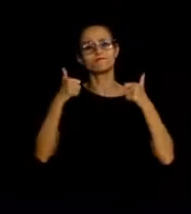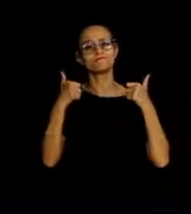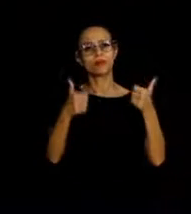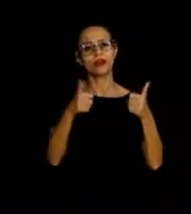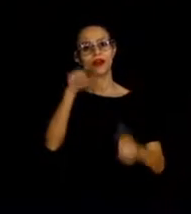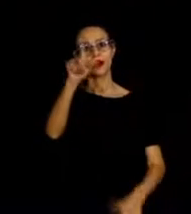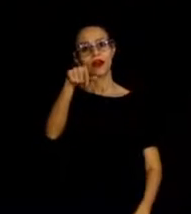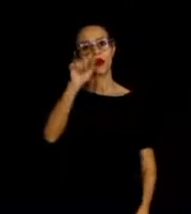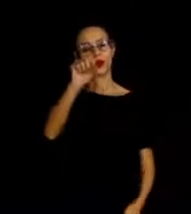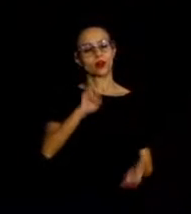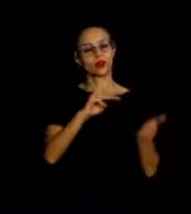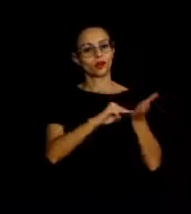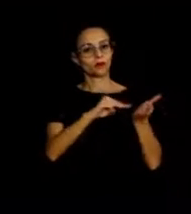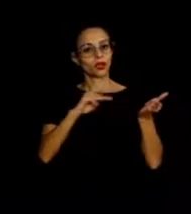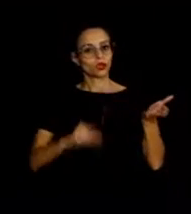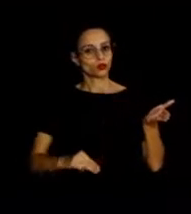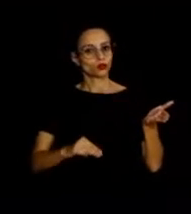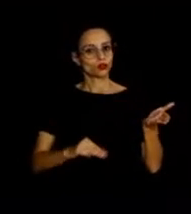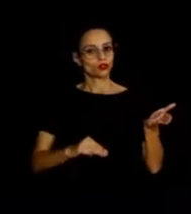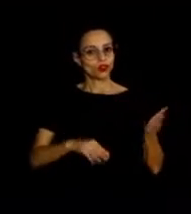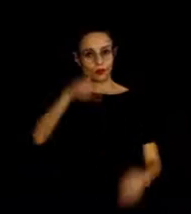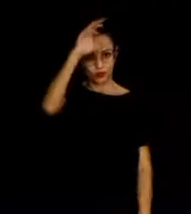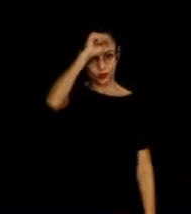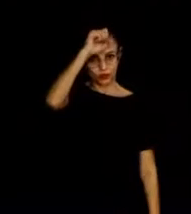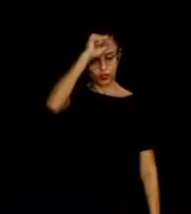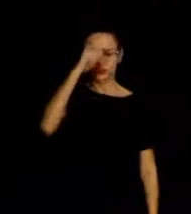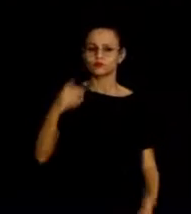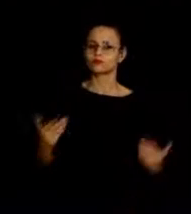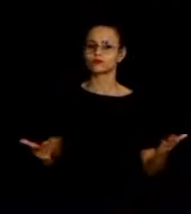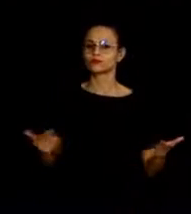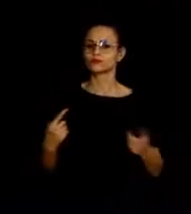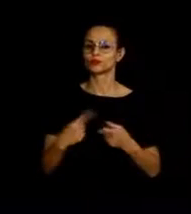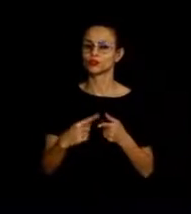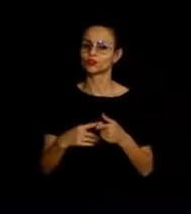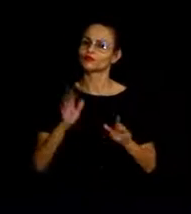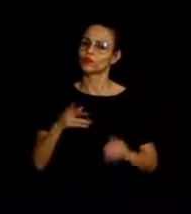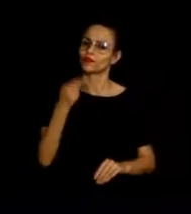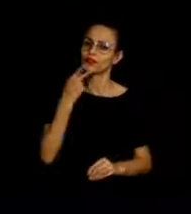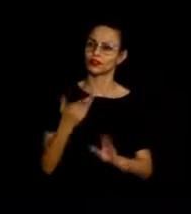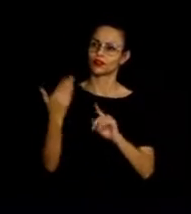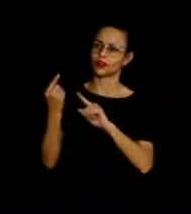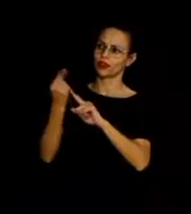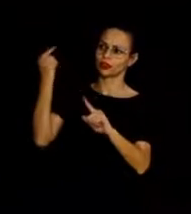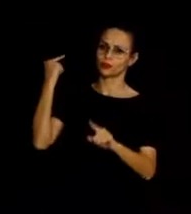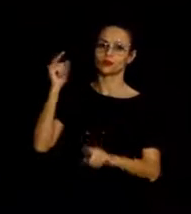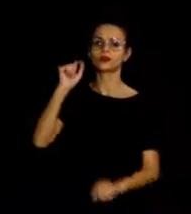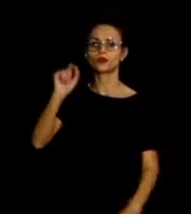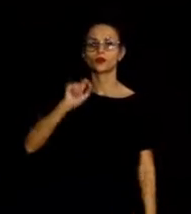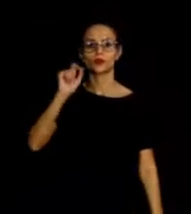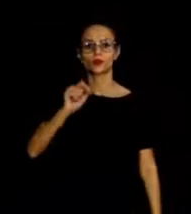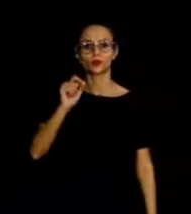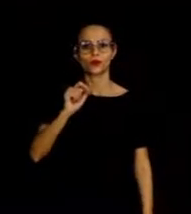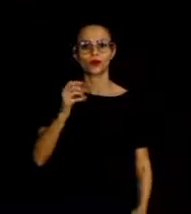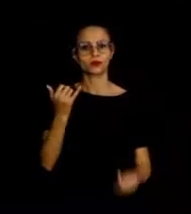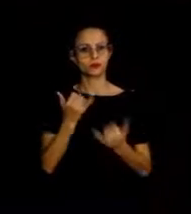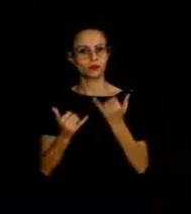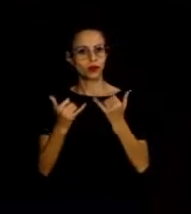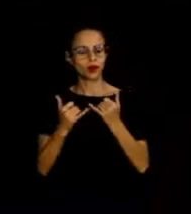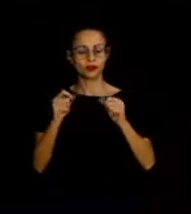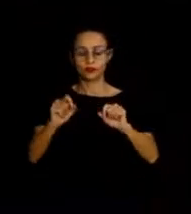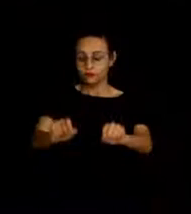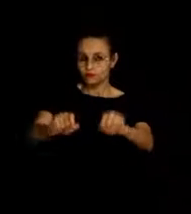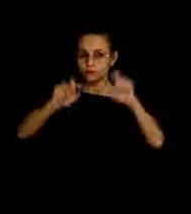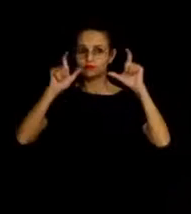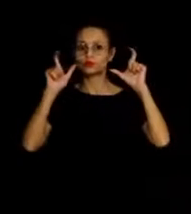questão de a teologia de aprendizado porque eu como eu falei algum tempo atrás a gente parece que